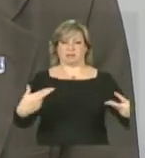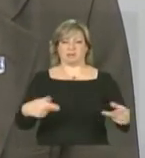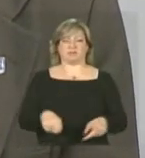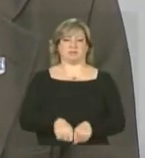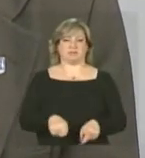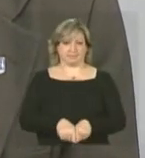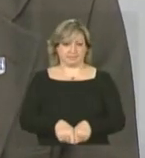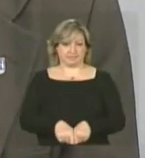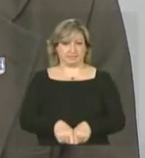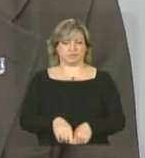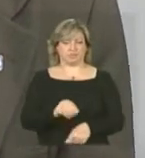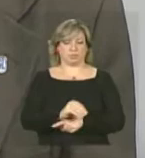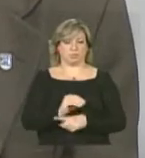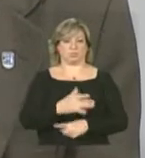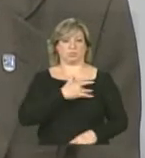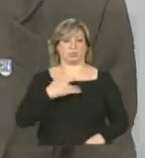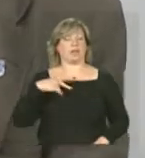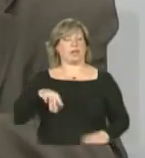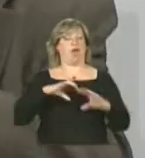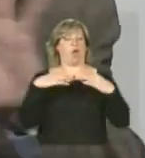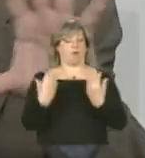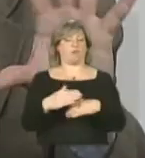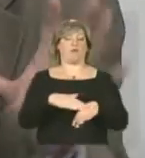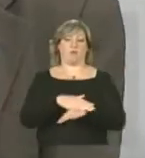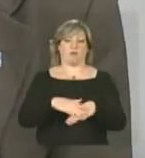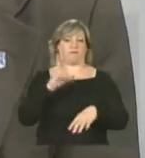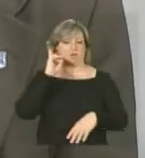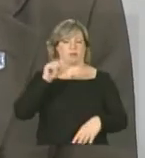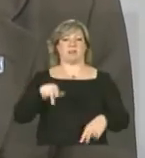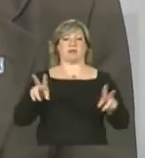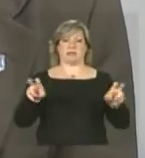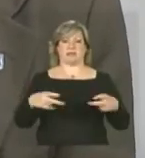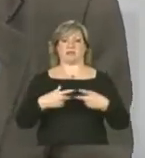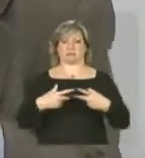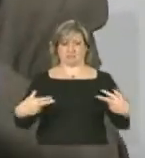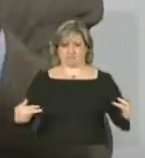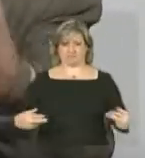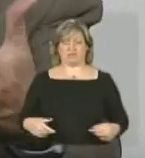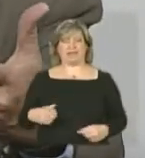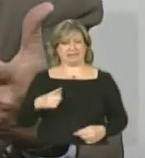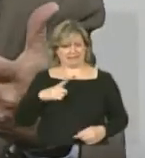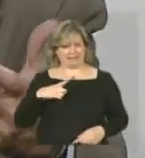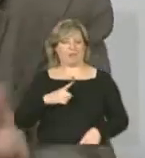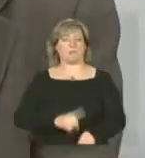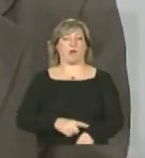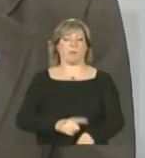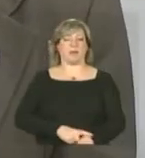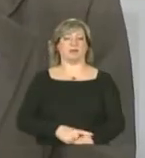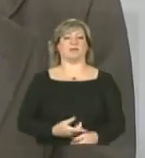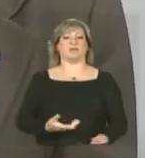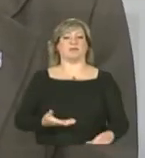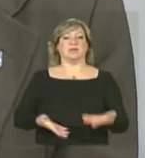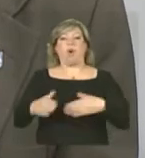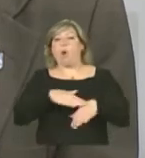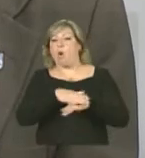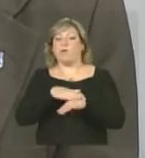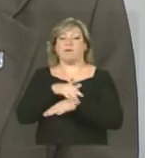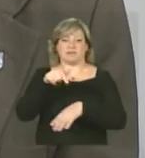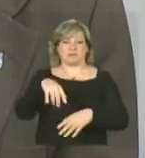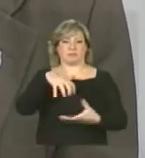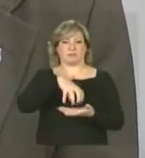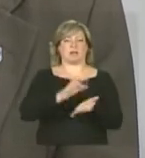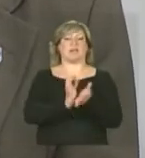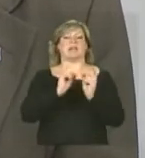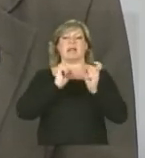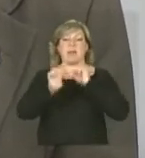também e serão na conferência tratados nesse bloco, quer dizer, tem um espaço para se tratar disso no bloco de